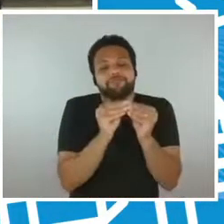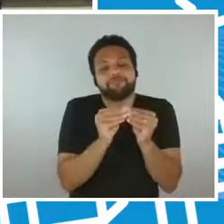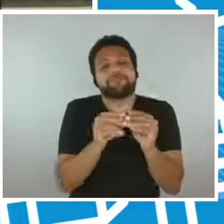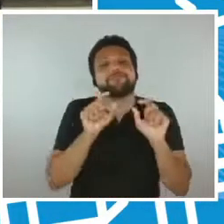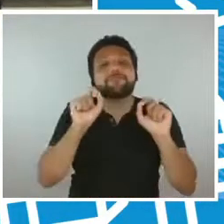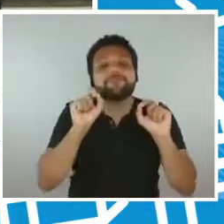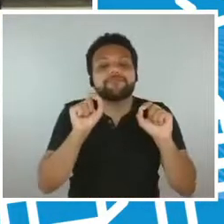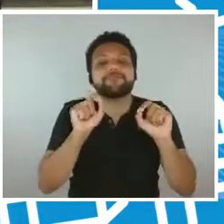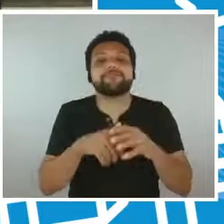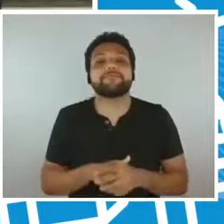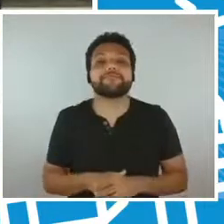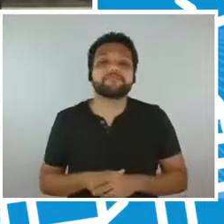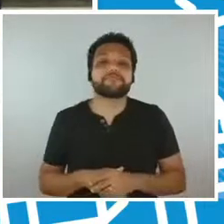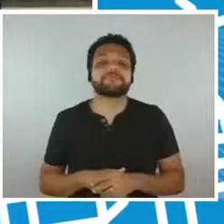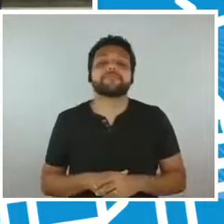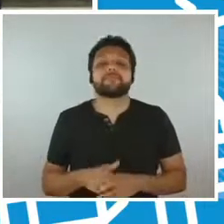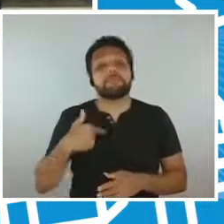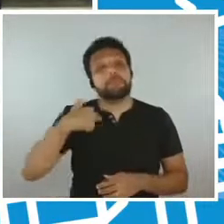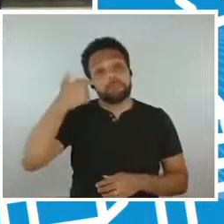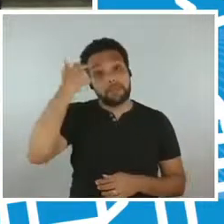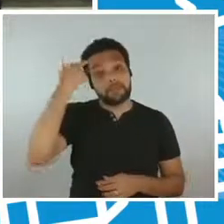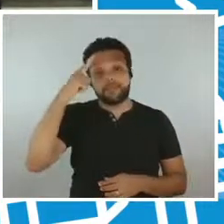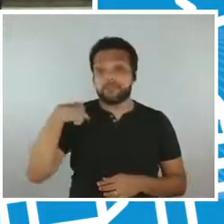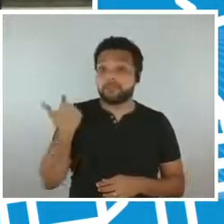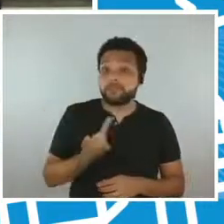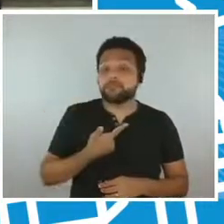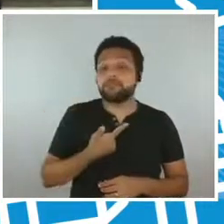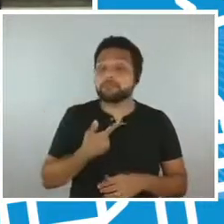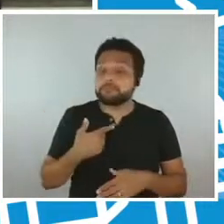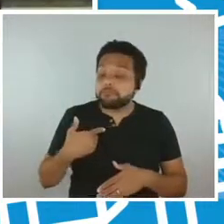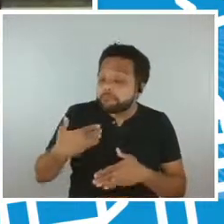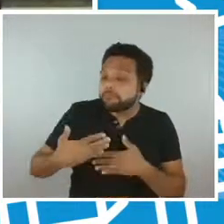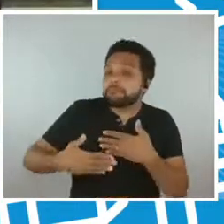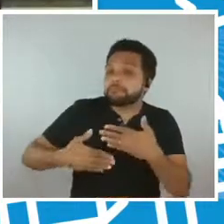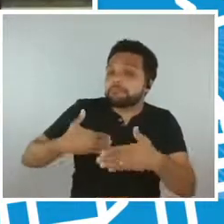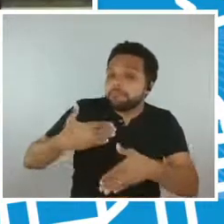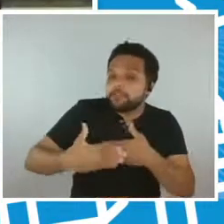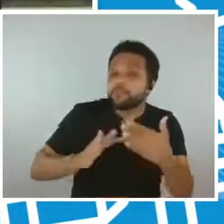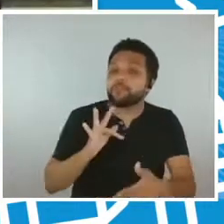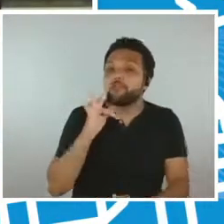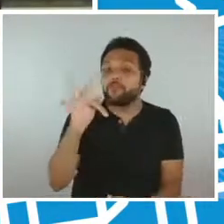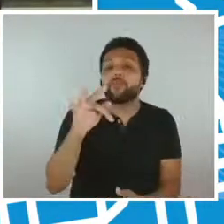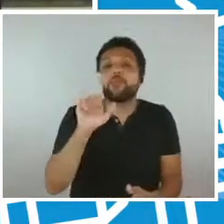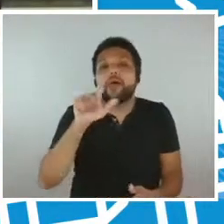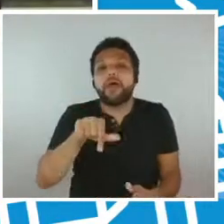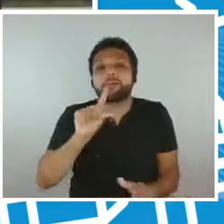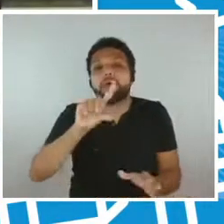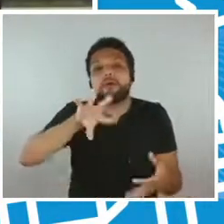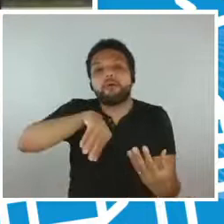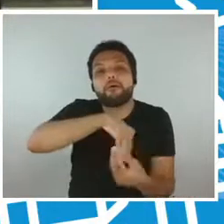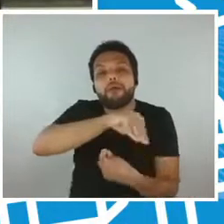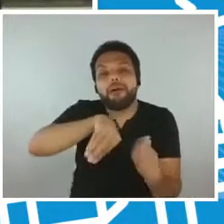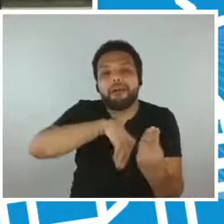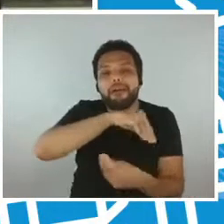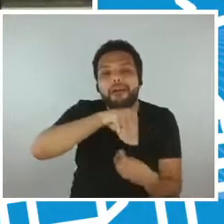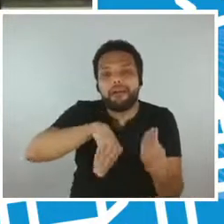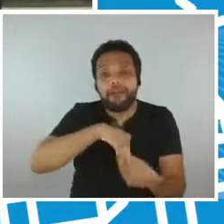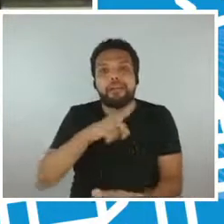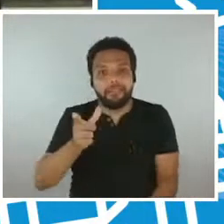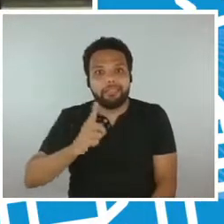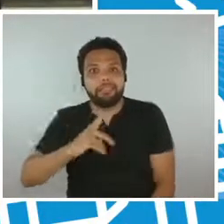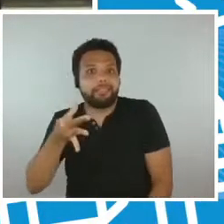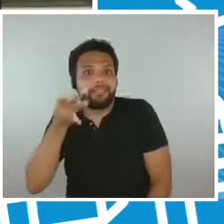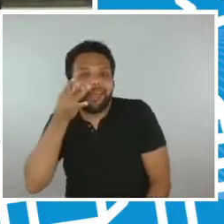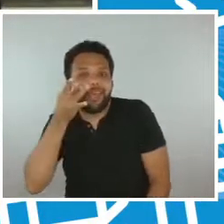diria o seguinte: calculo que a gente esteja caminhando para um modelo híbrido, em que algumas partes,